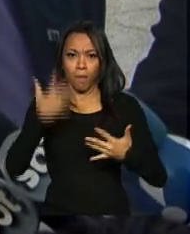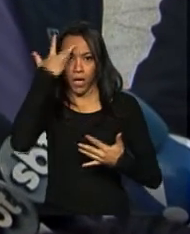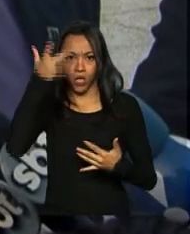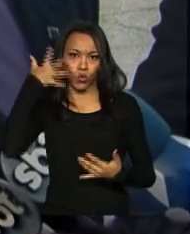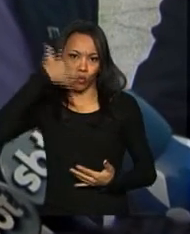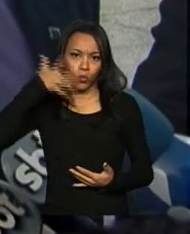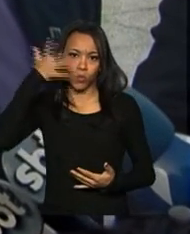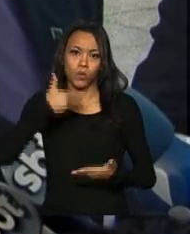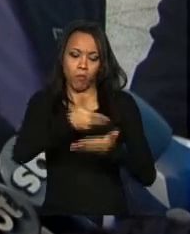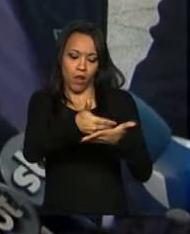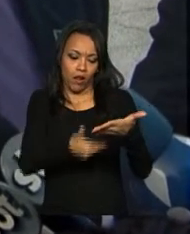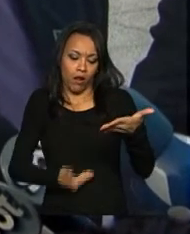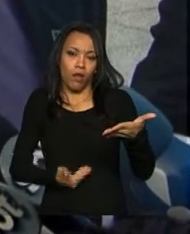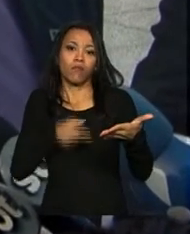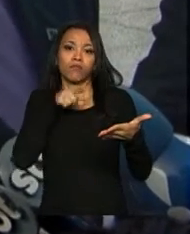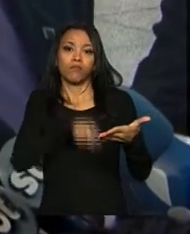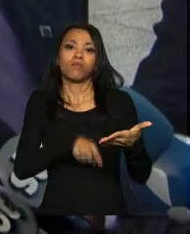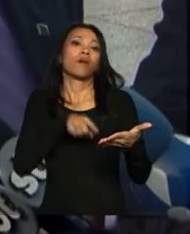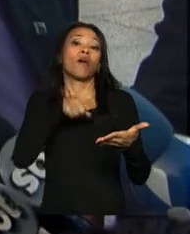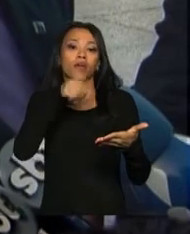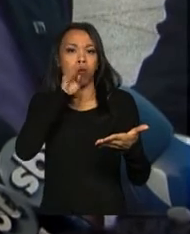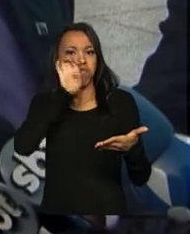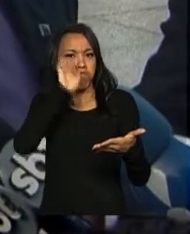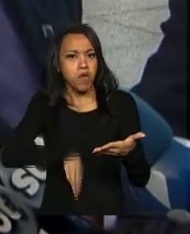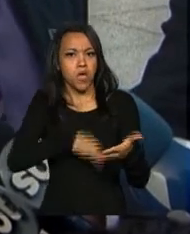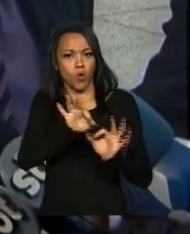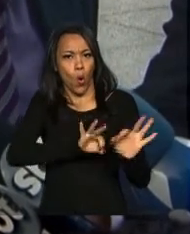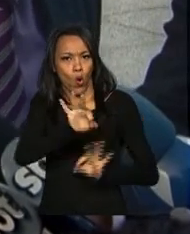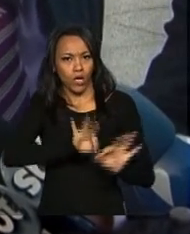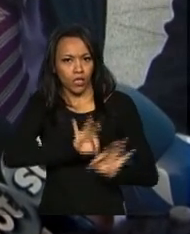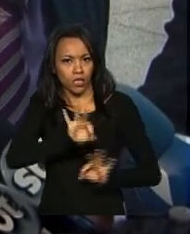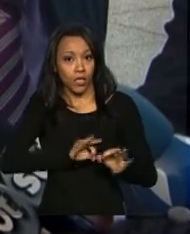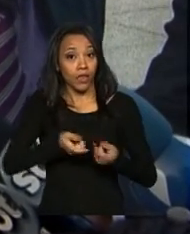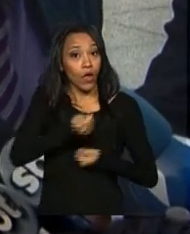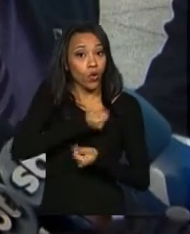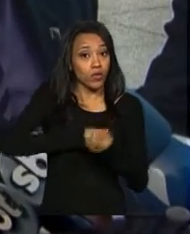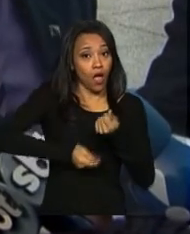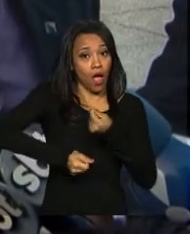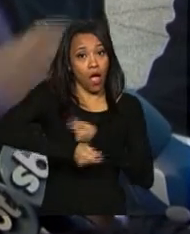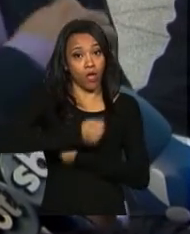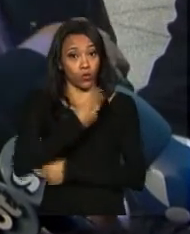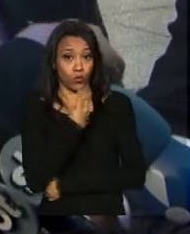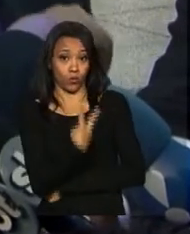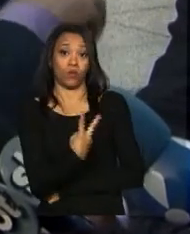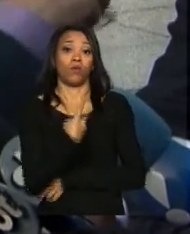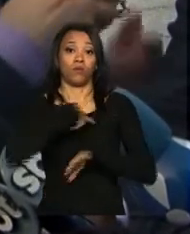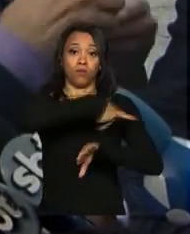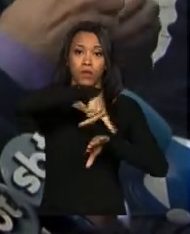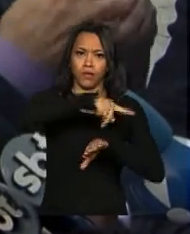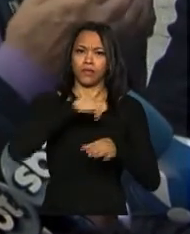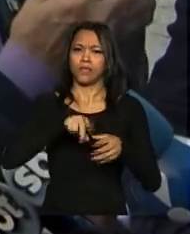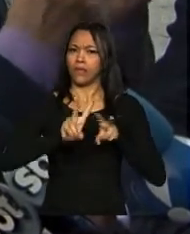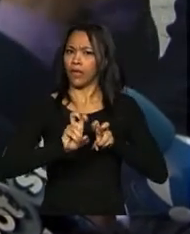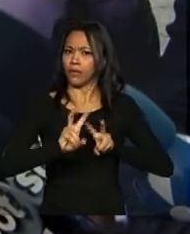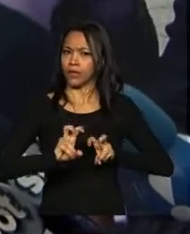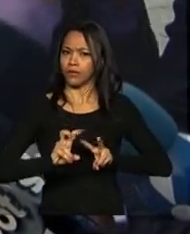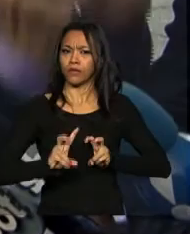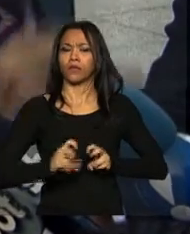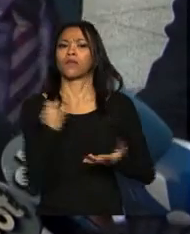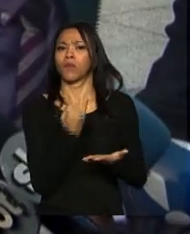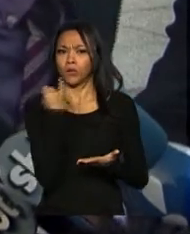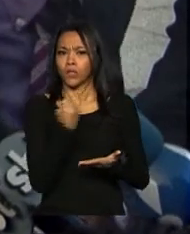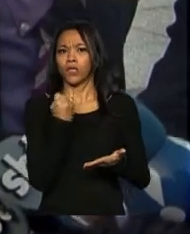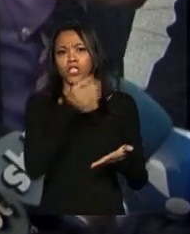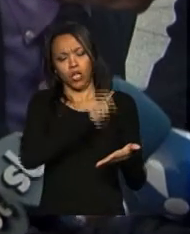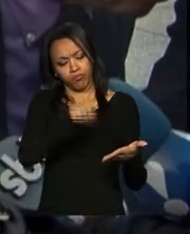é uma declaração muito bem construída e negociada entre os dois países, com posições muito importantes, muito sólidas, que vão